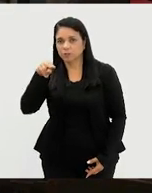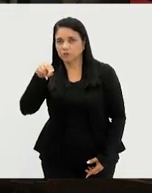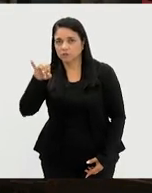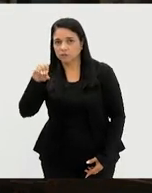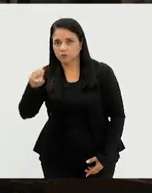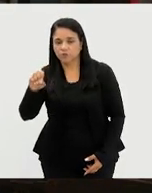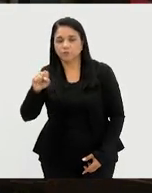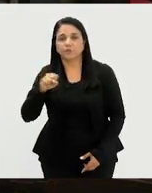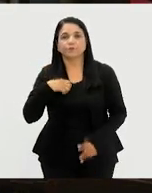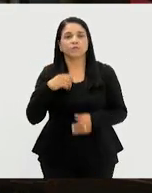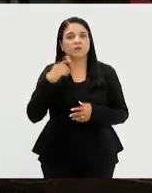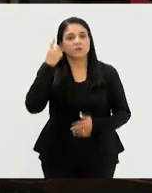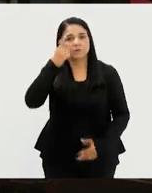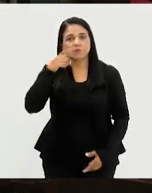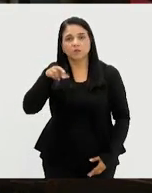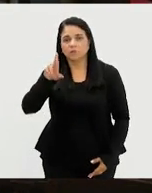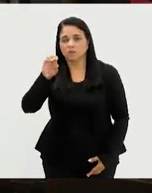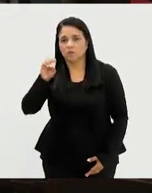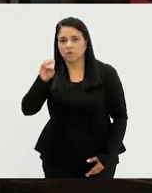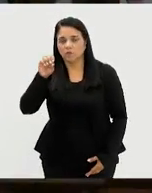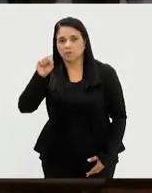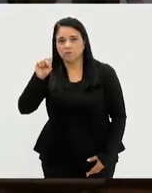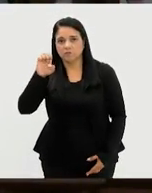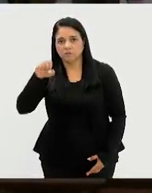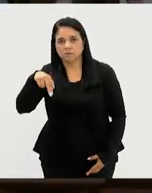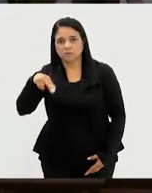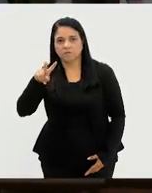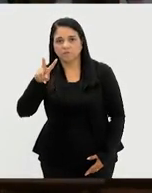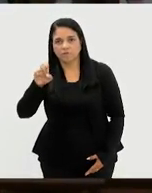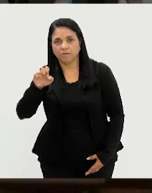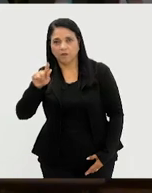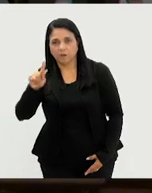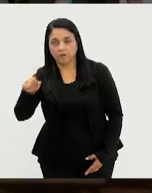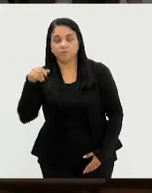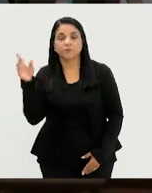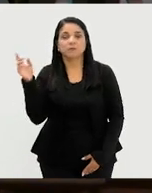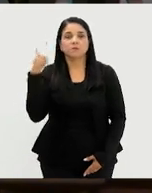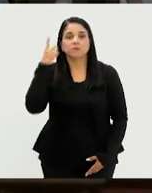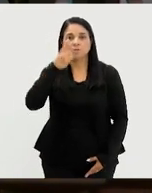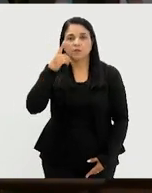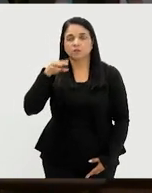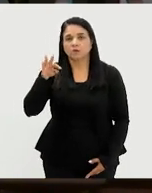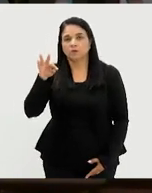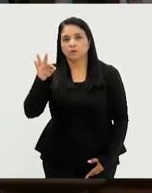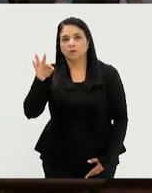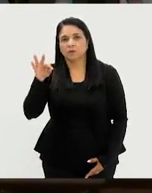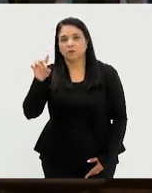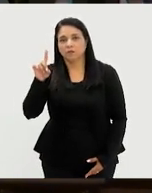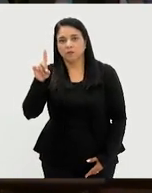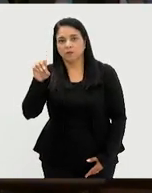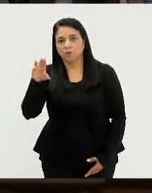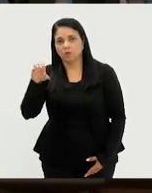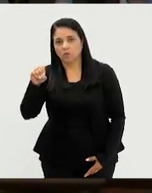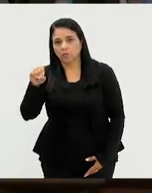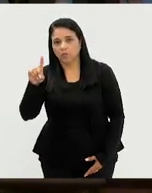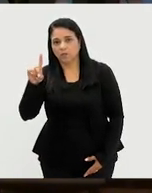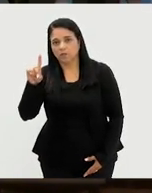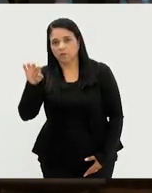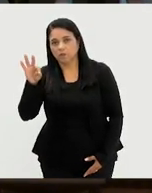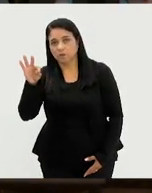Deputado Rosen Reis Deputado Dr delto Deputado